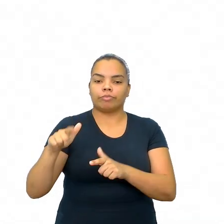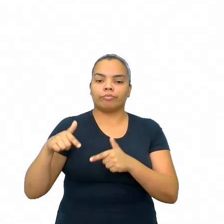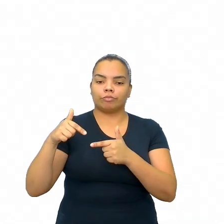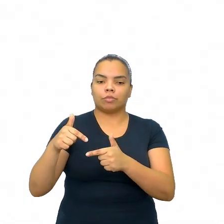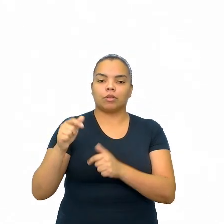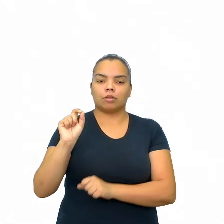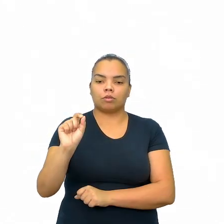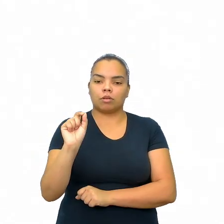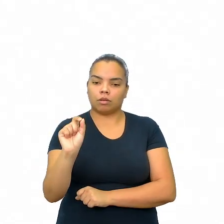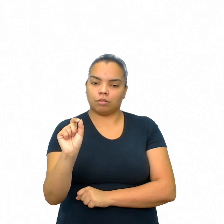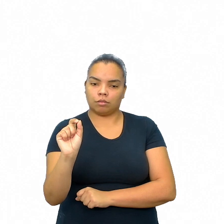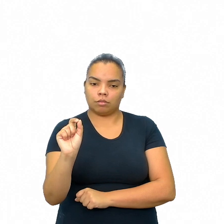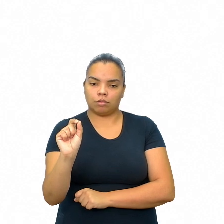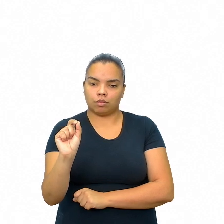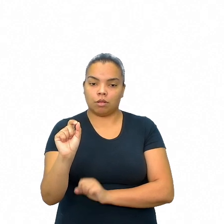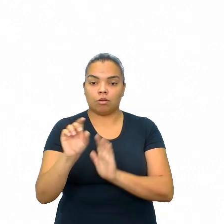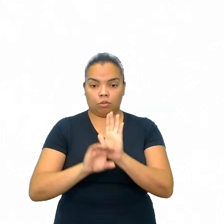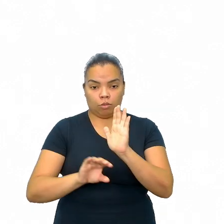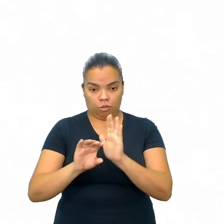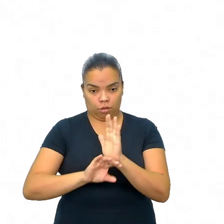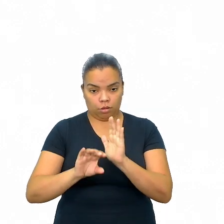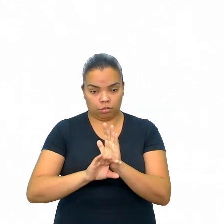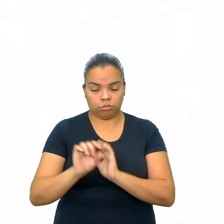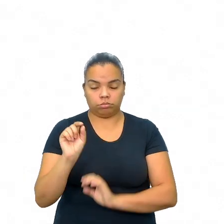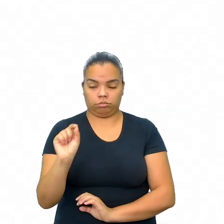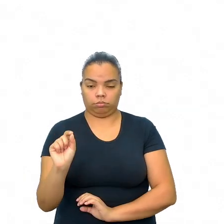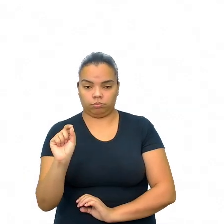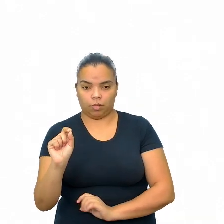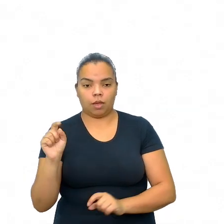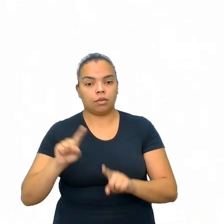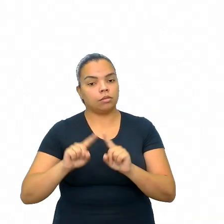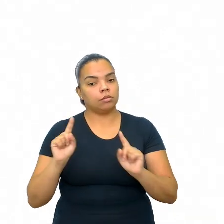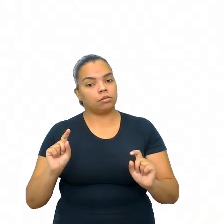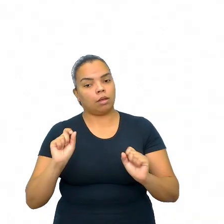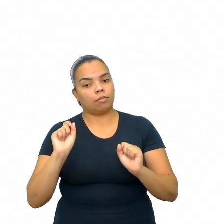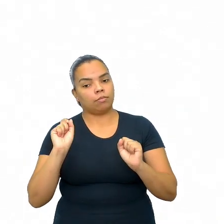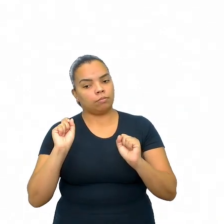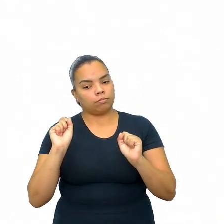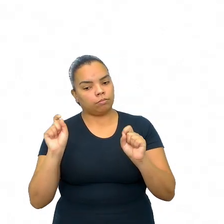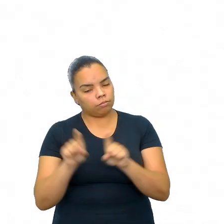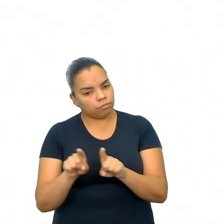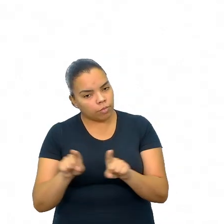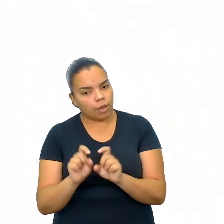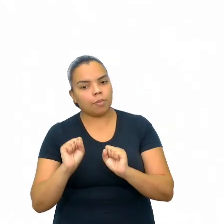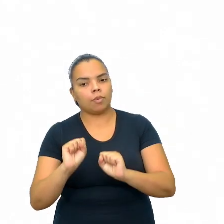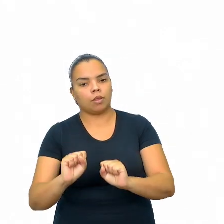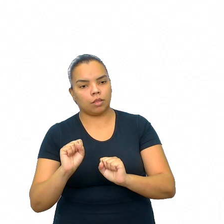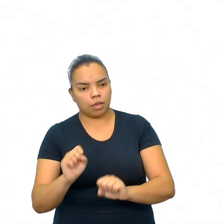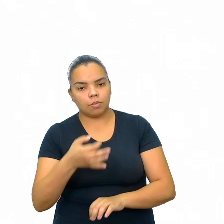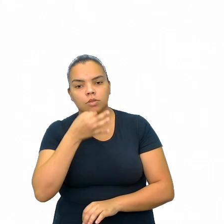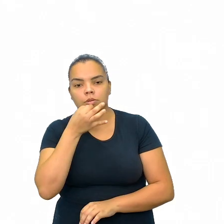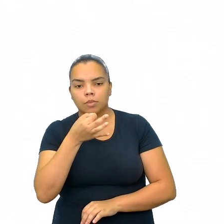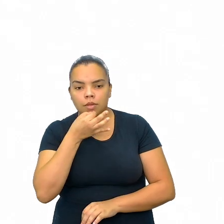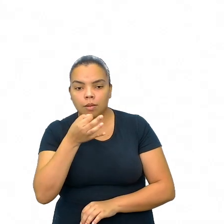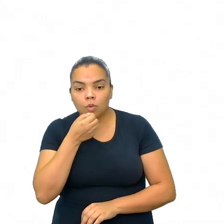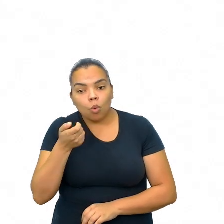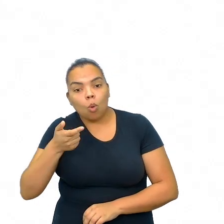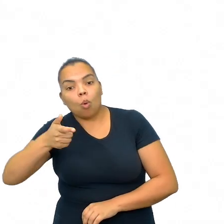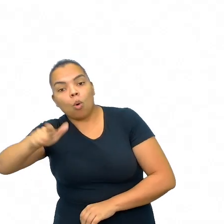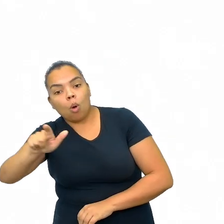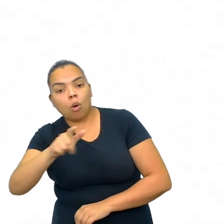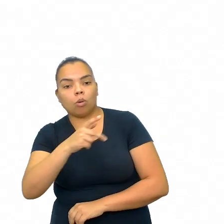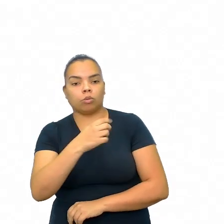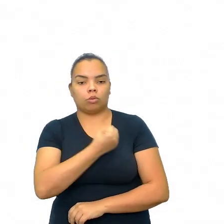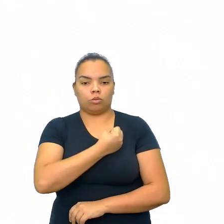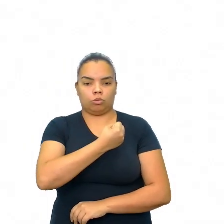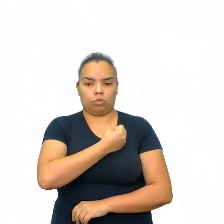pelo currículo. Mas também podemos propor um ou outro número em uma ordem